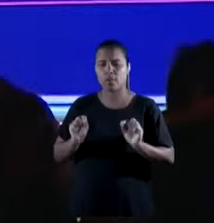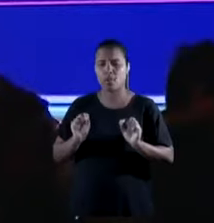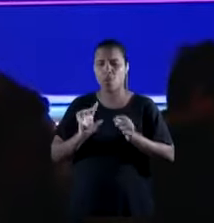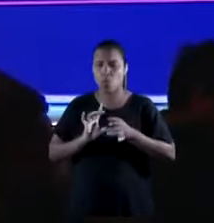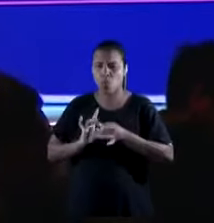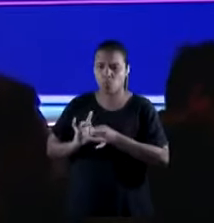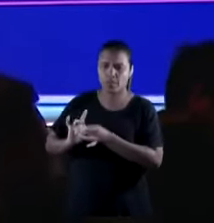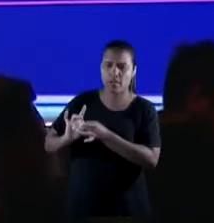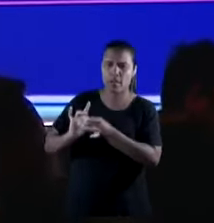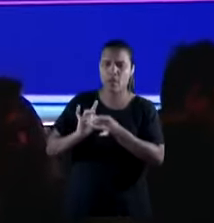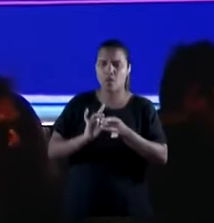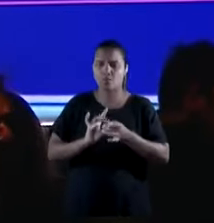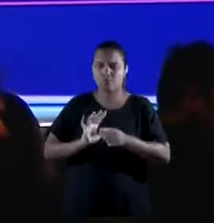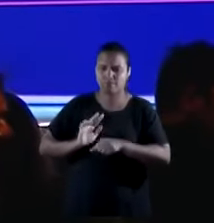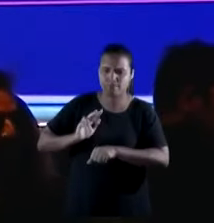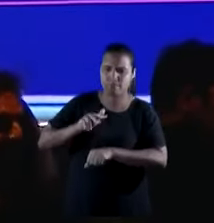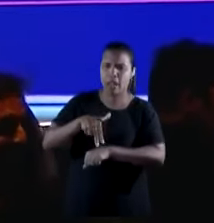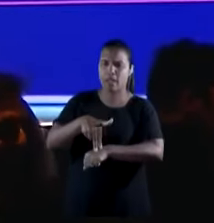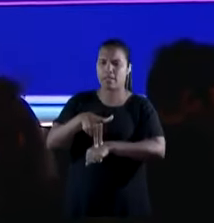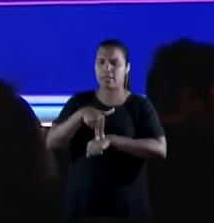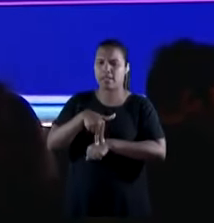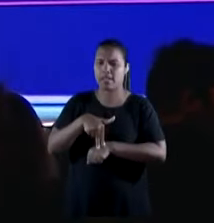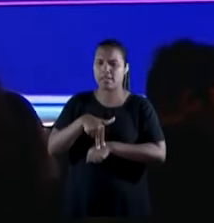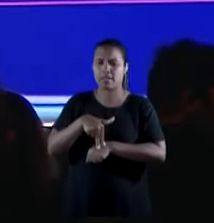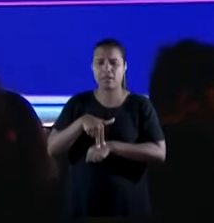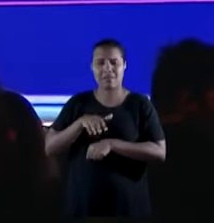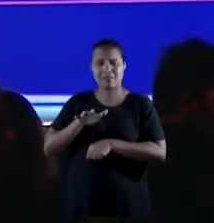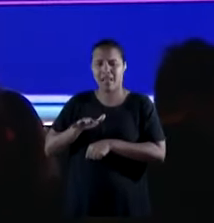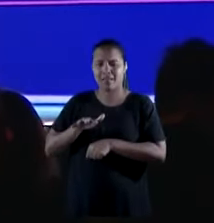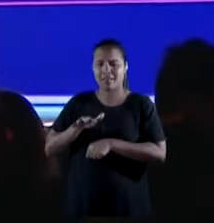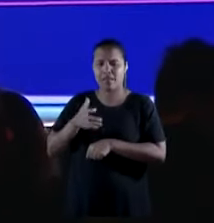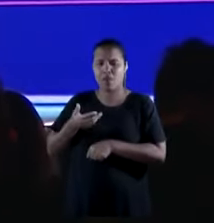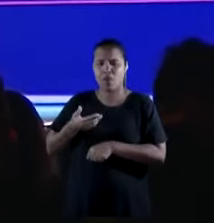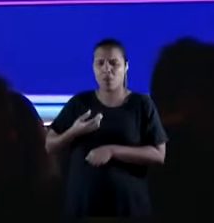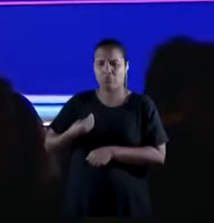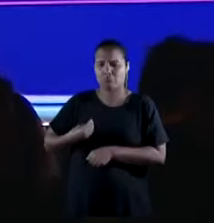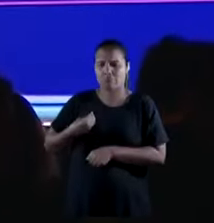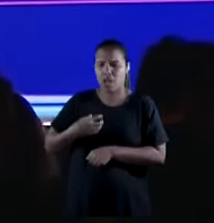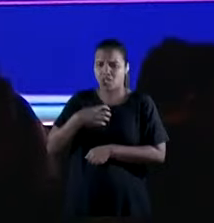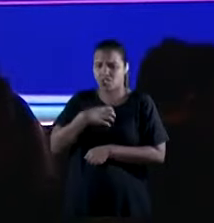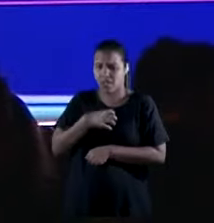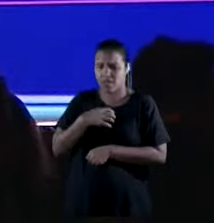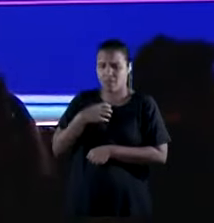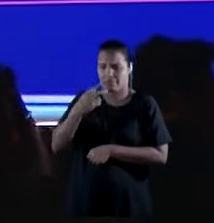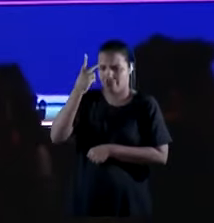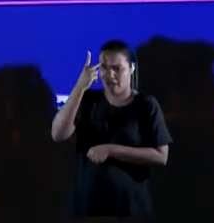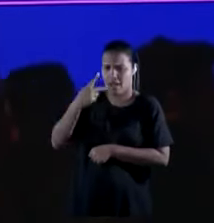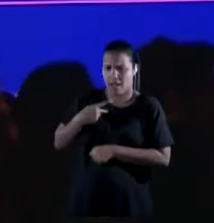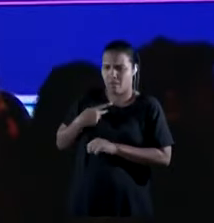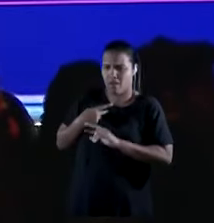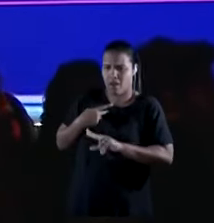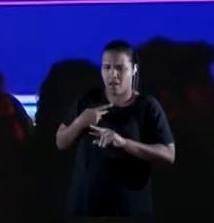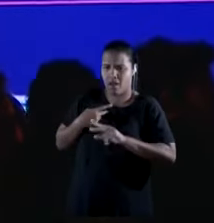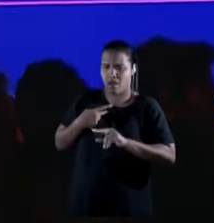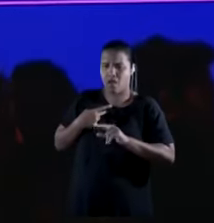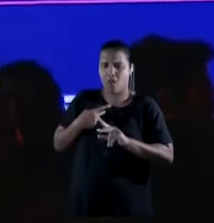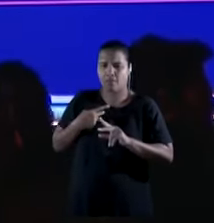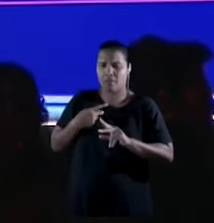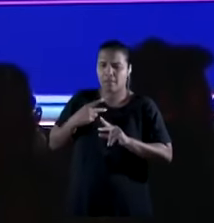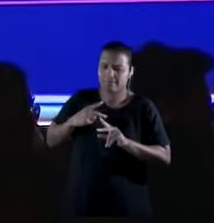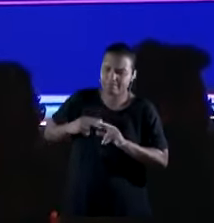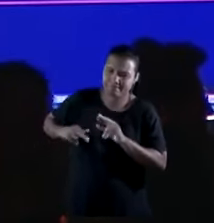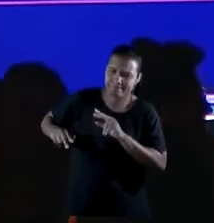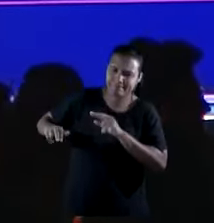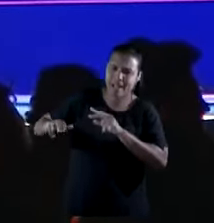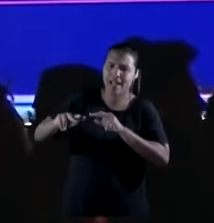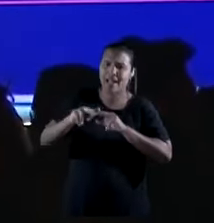que muitas vezes as mudanças não aconteçam na velocidade que desejamos. Precisamos ter